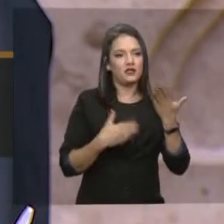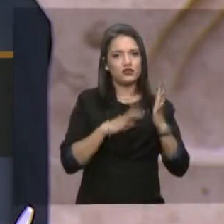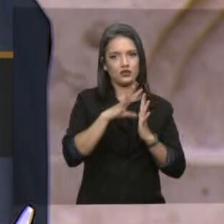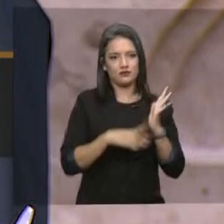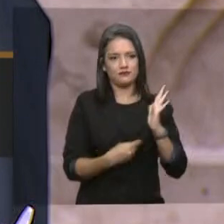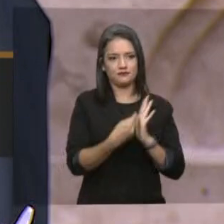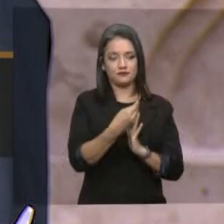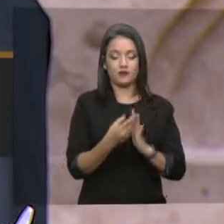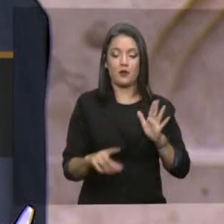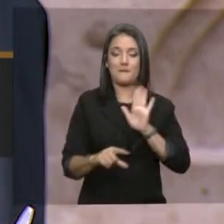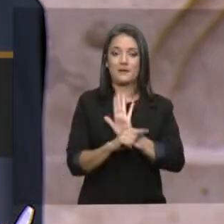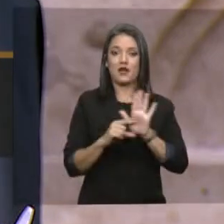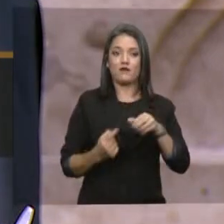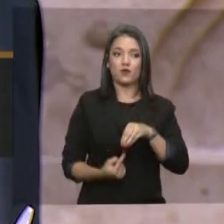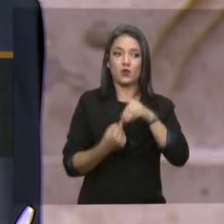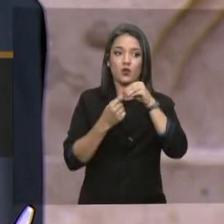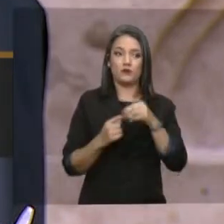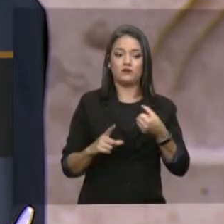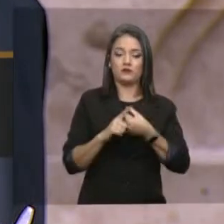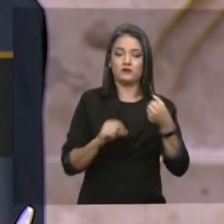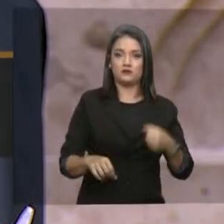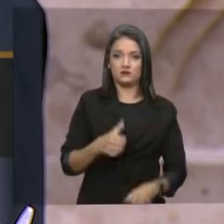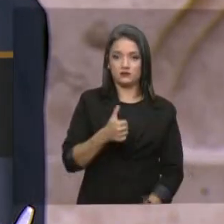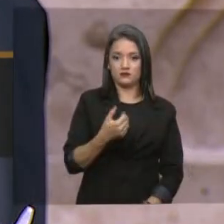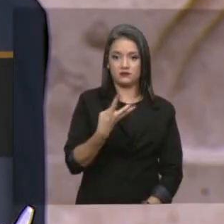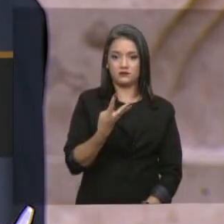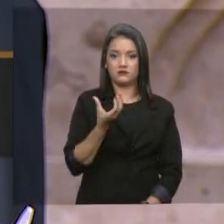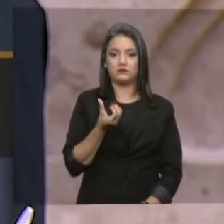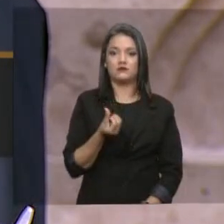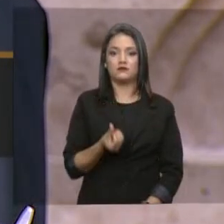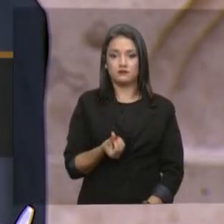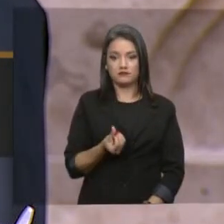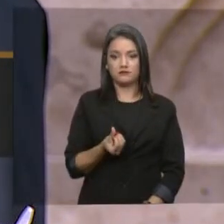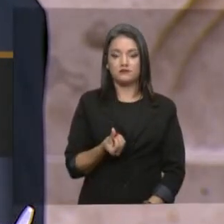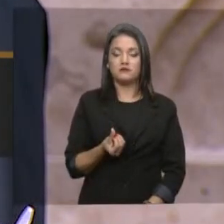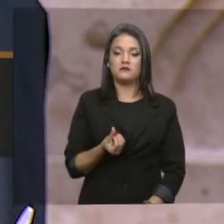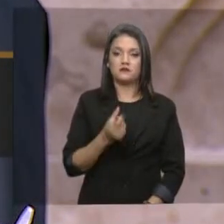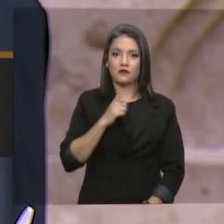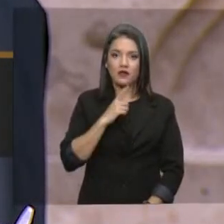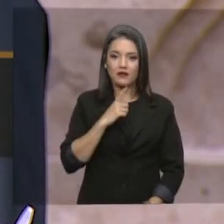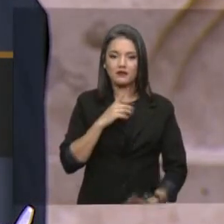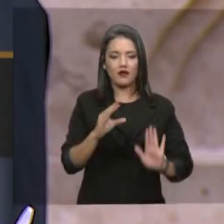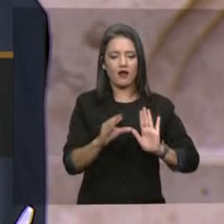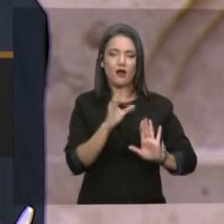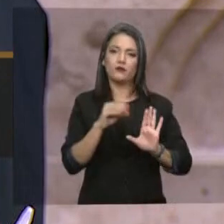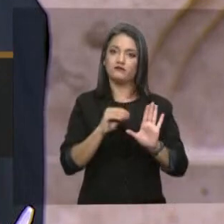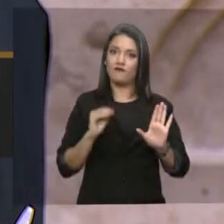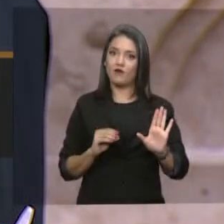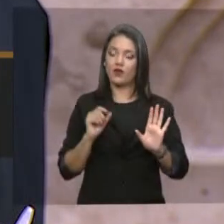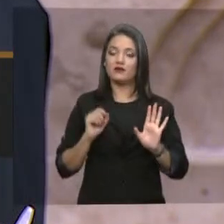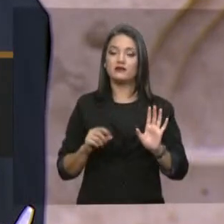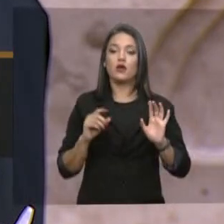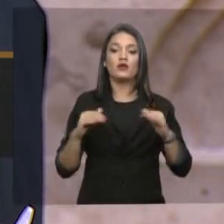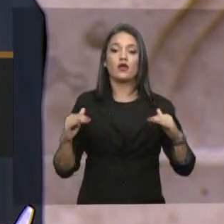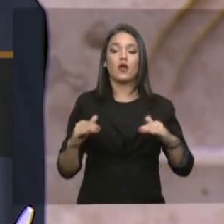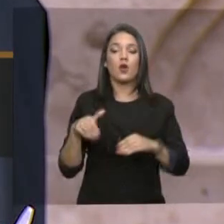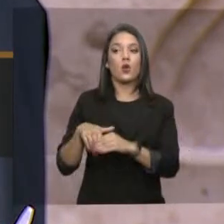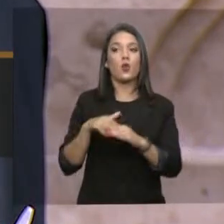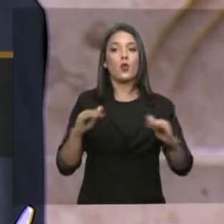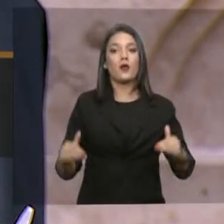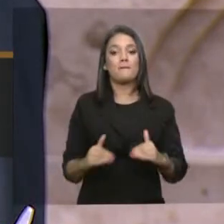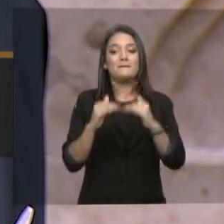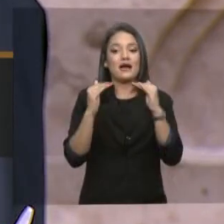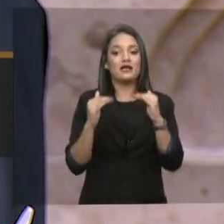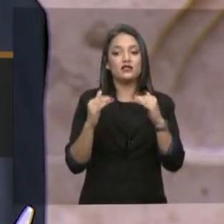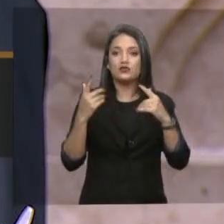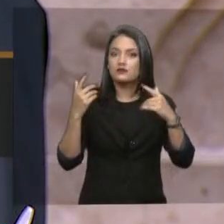parágrafo único do artigo 146, interpretado como exceção ao caput, disciplina especificamente o empate insuperável